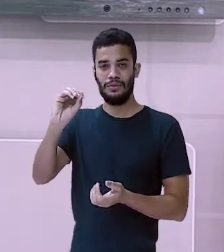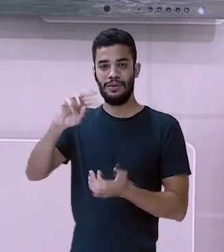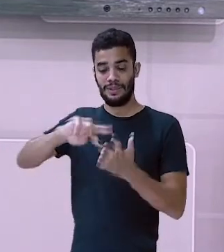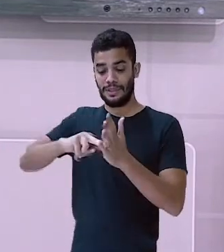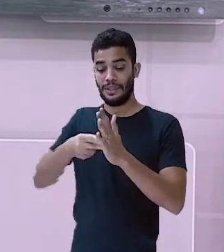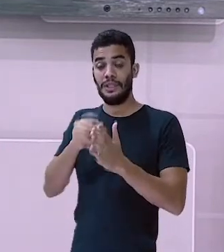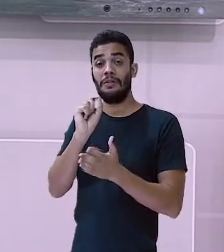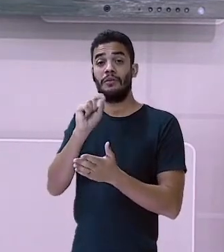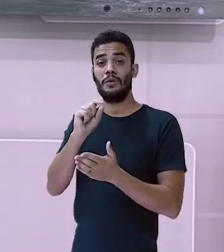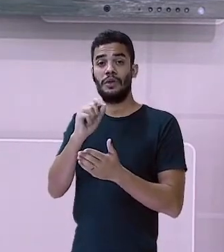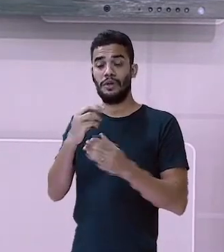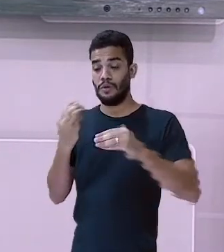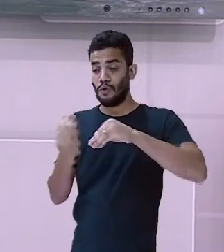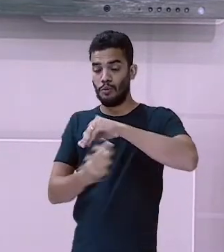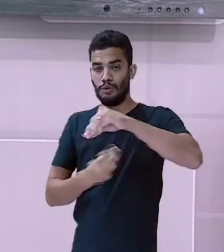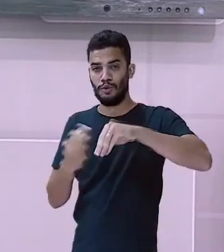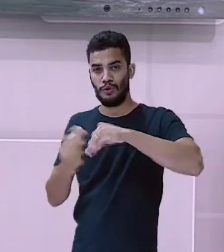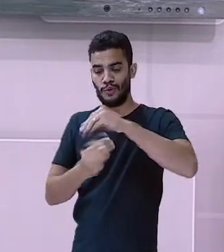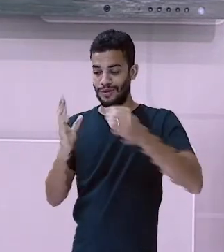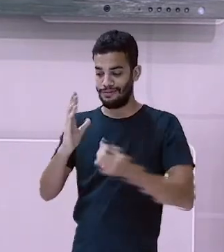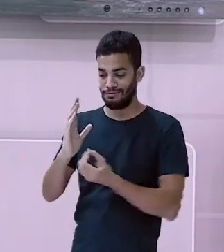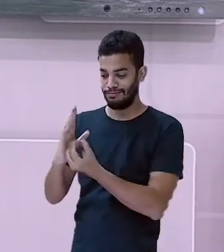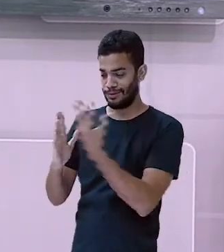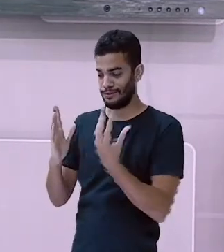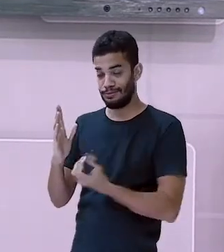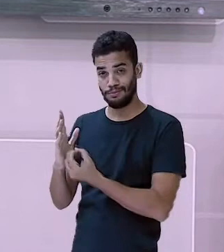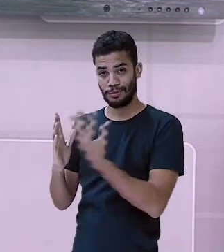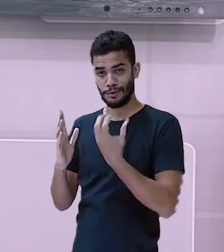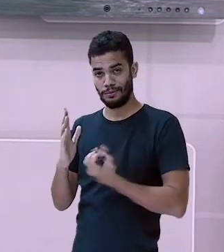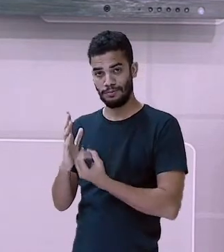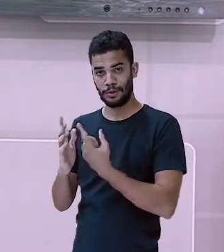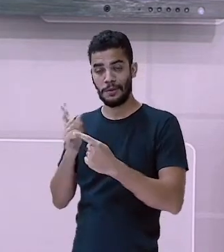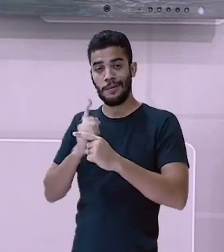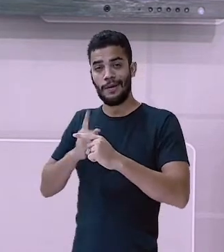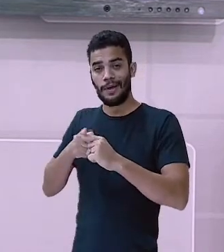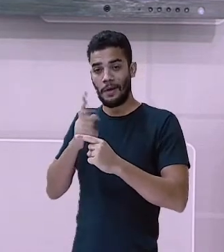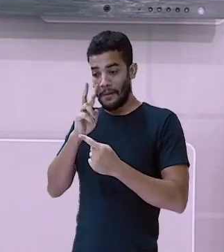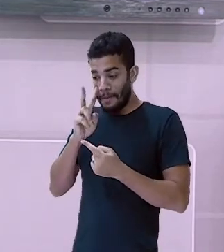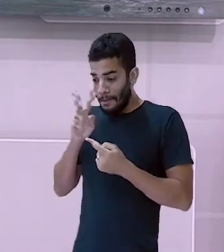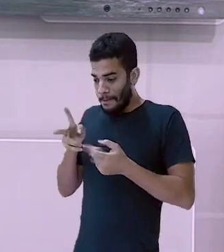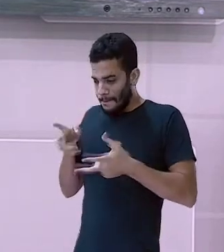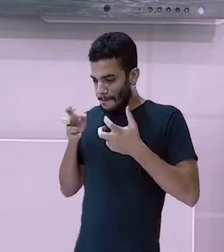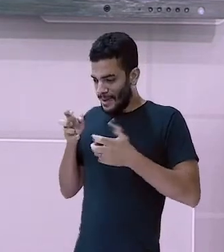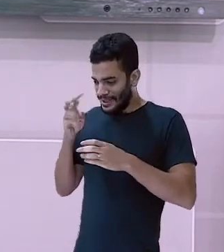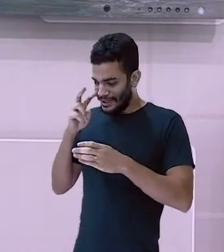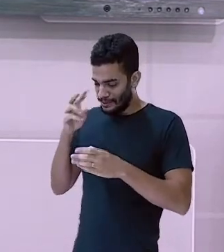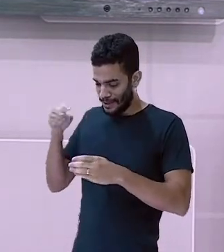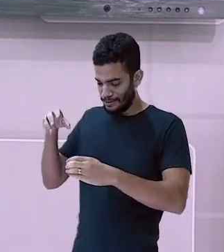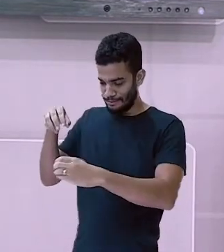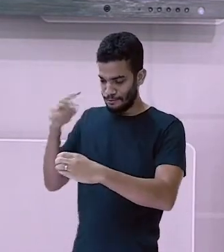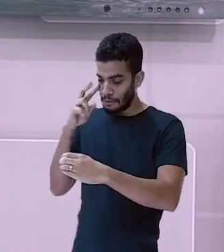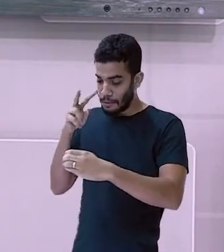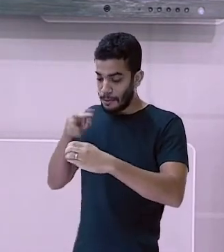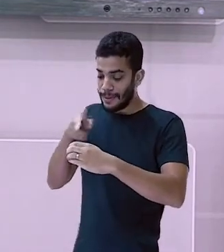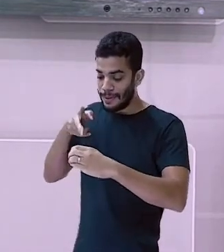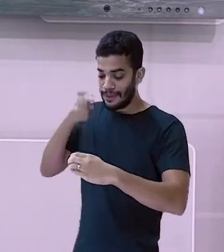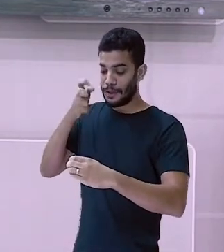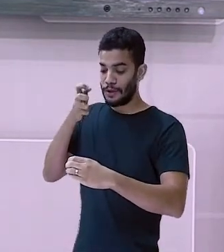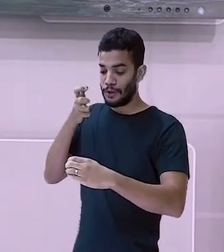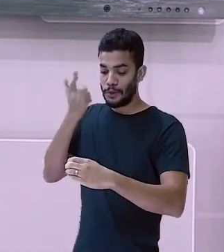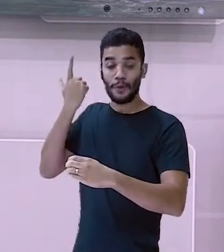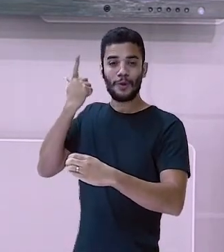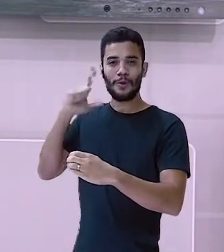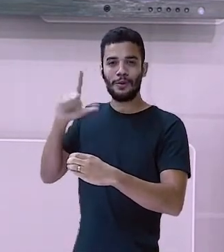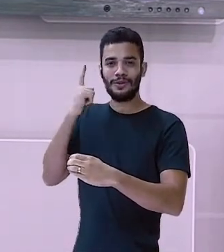heterogênea, onde eu consigo perceber diferença ali na extensão. Por isso que fala